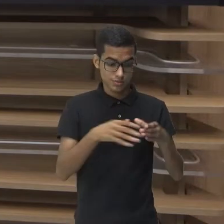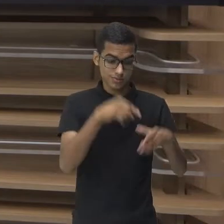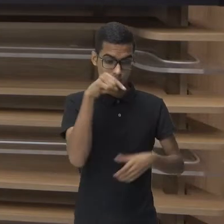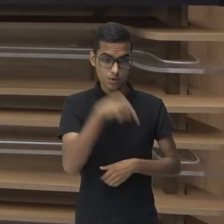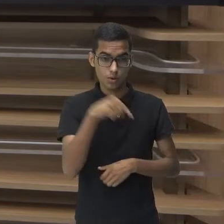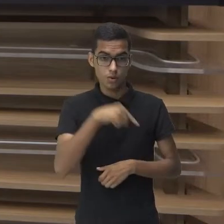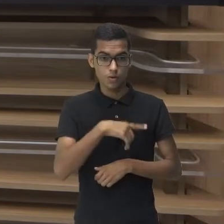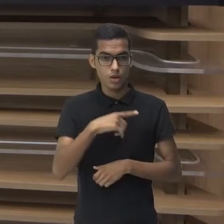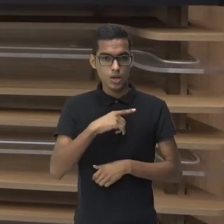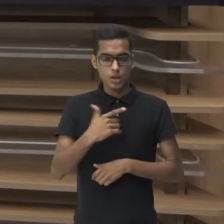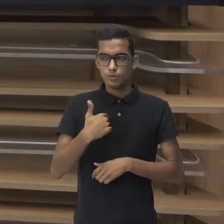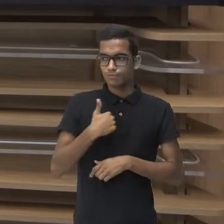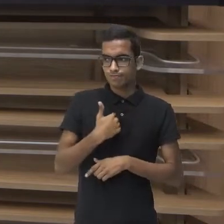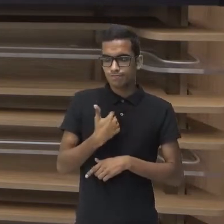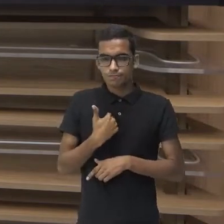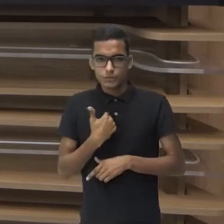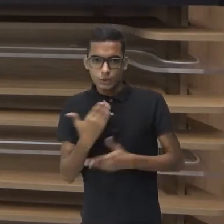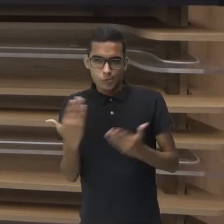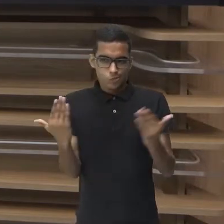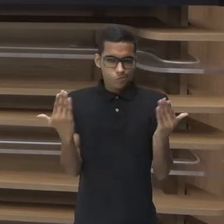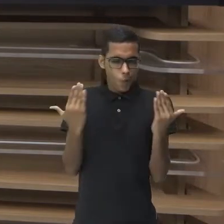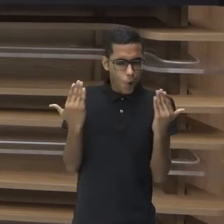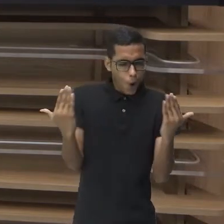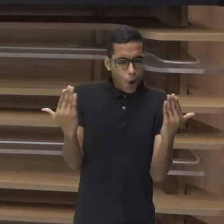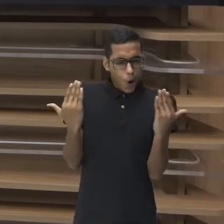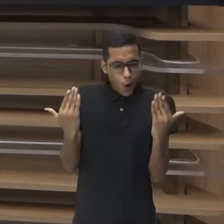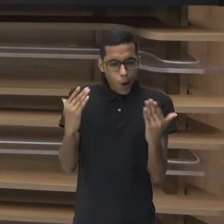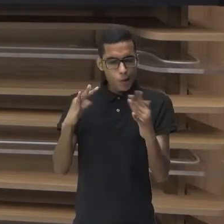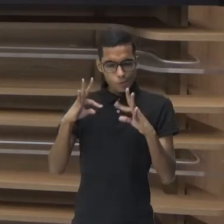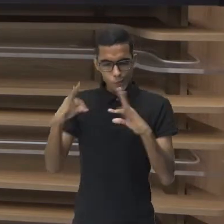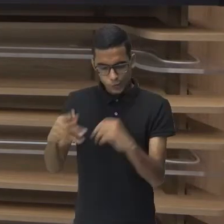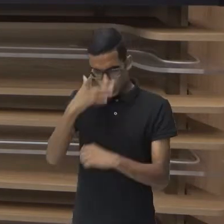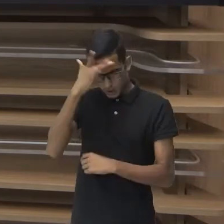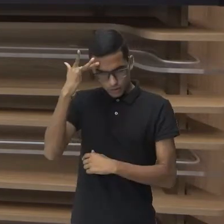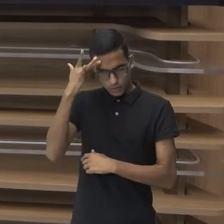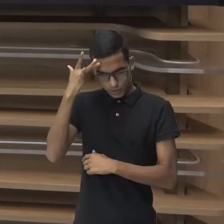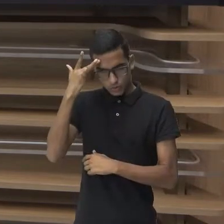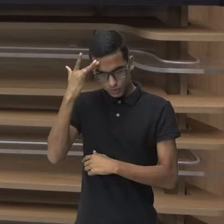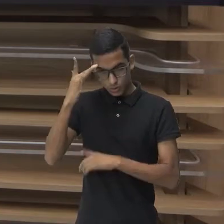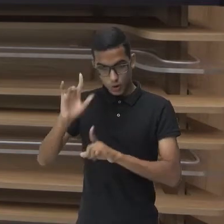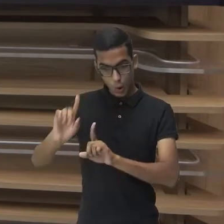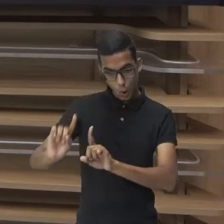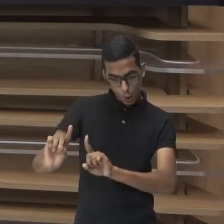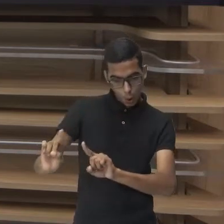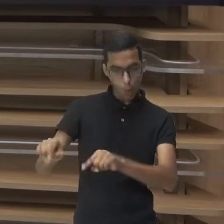que estariam se levantando contra a Revolução, e nós vamos ver um período de